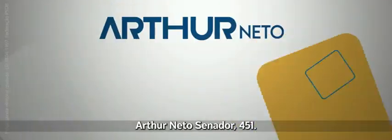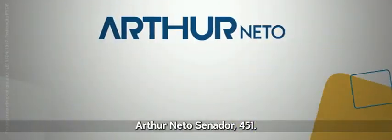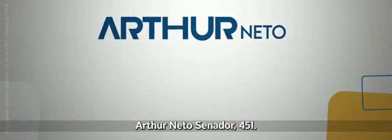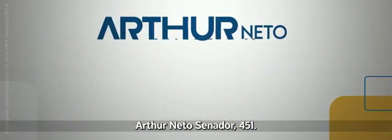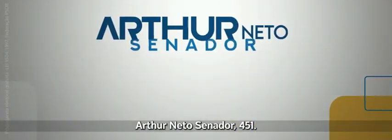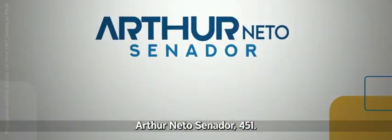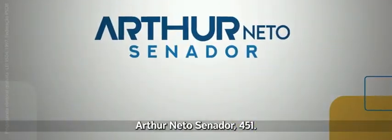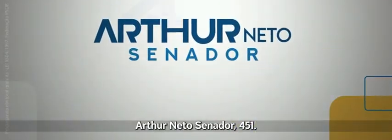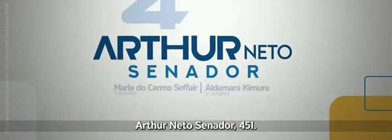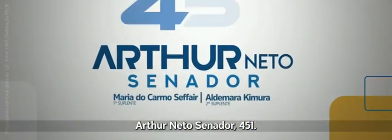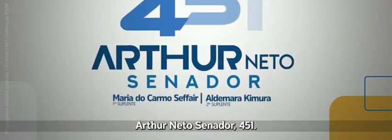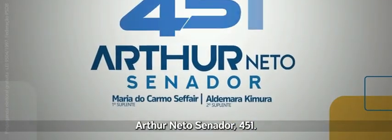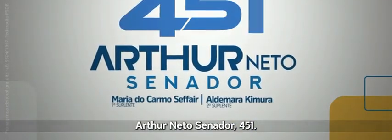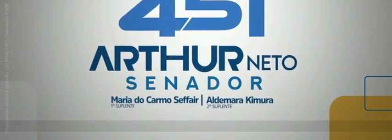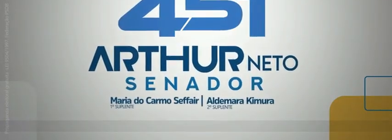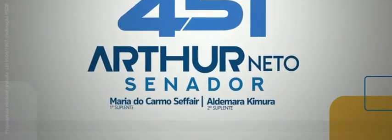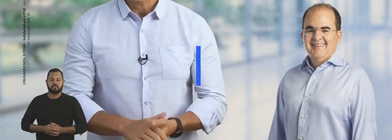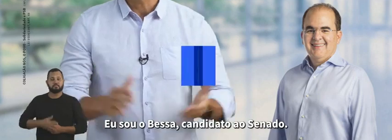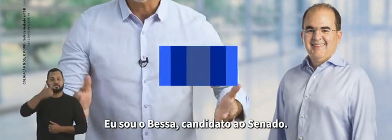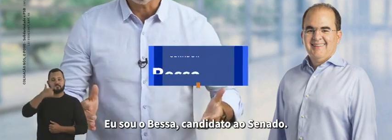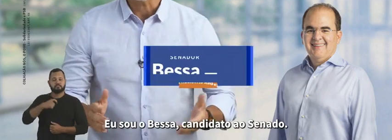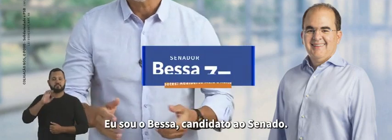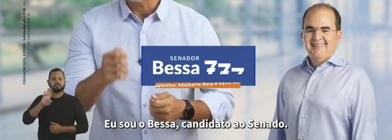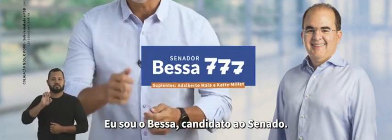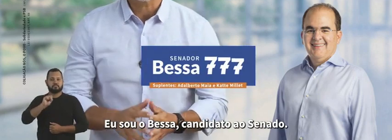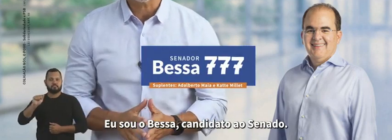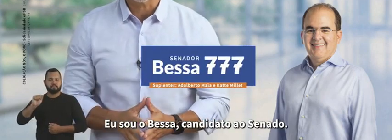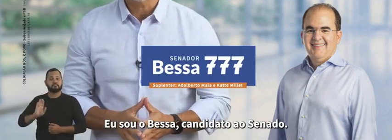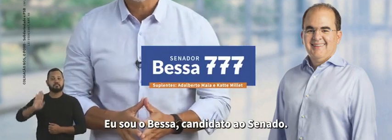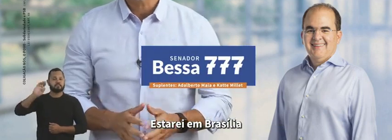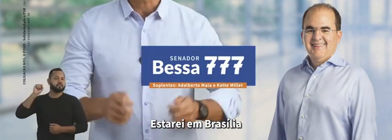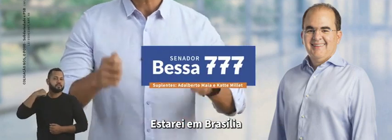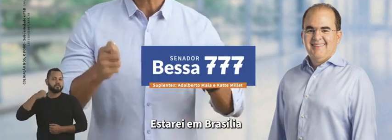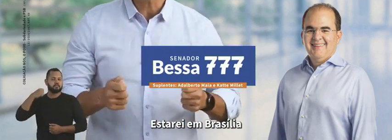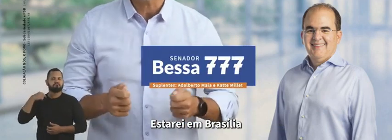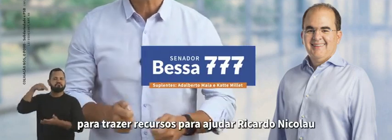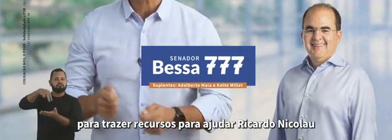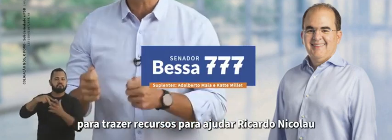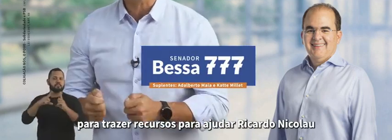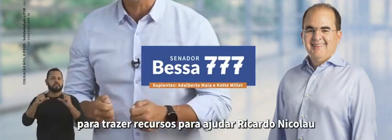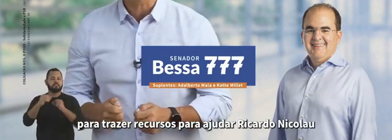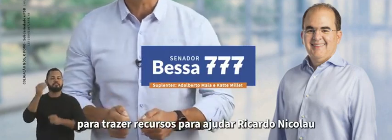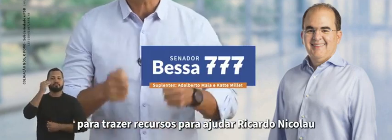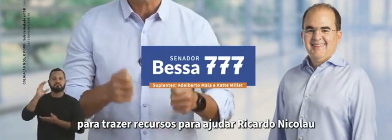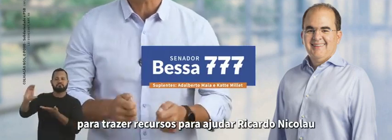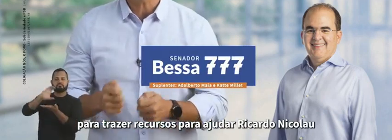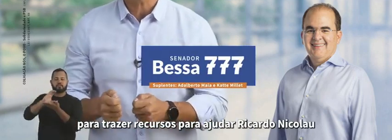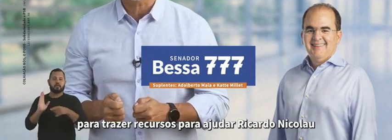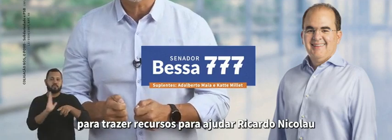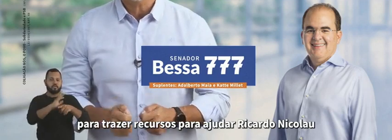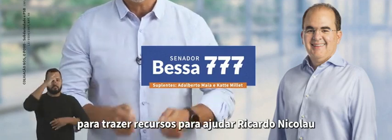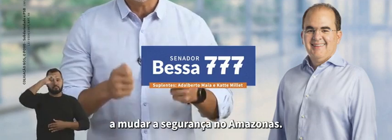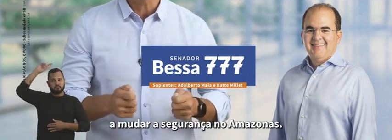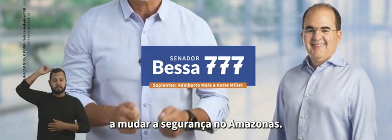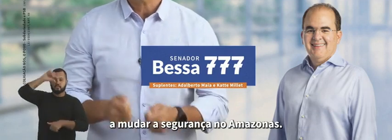Arthur Neto, senador 451. Eu sou o Bessa, candidato ao Senado. Estarei em Brasília para trazer recursos para ajudar Ricardo